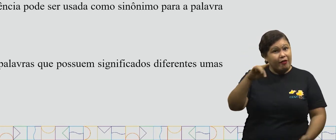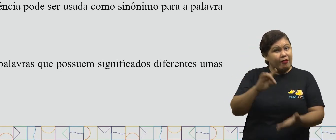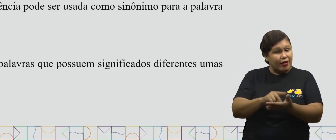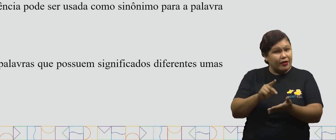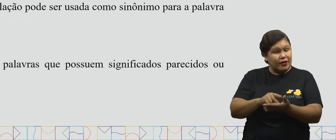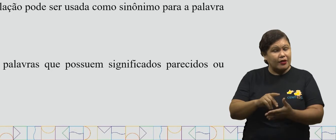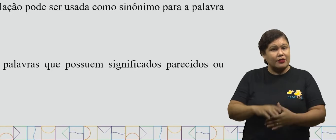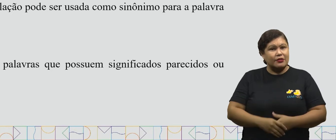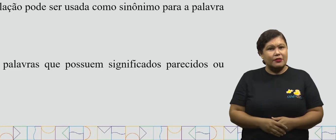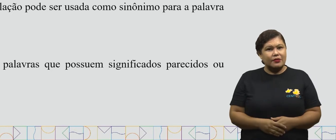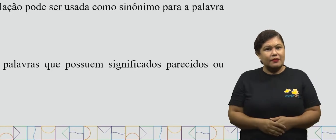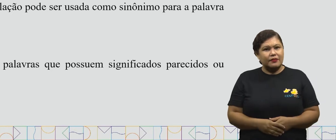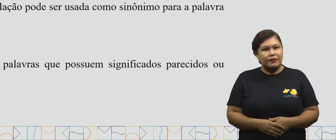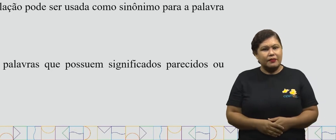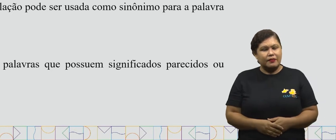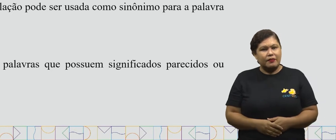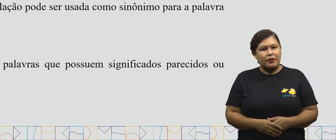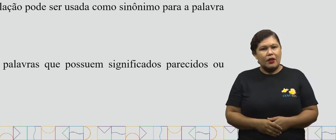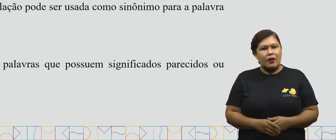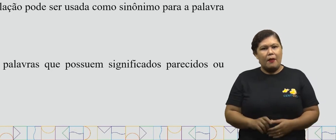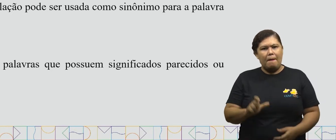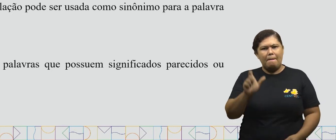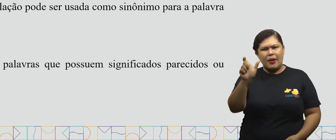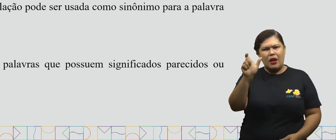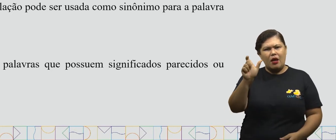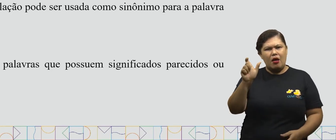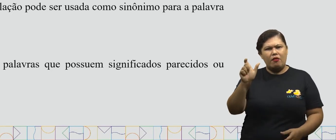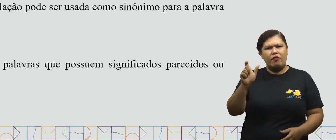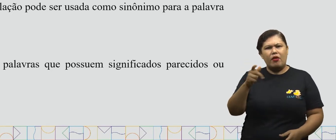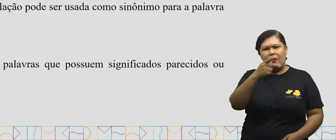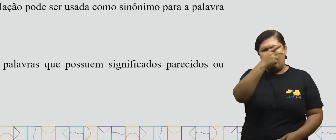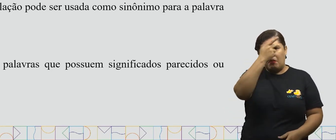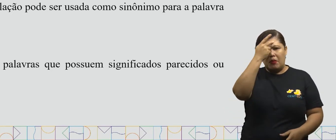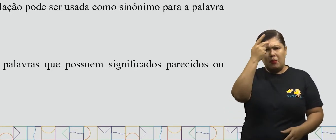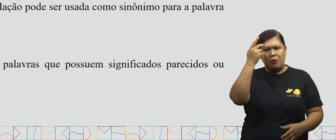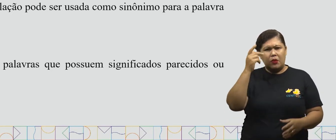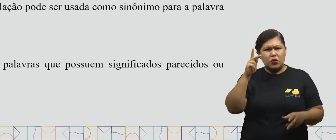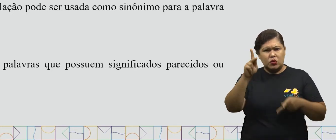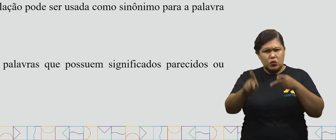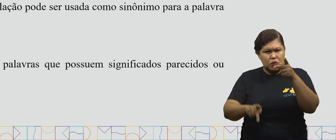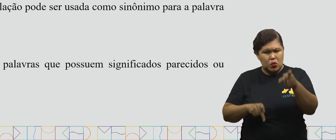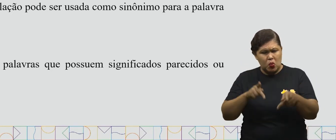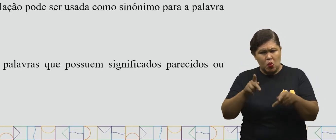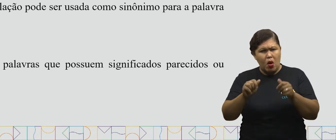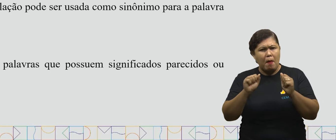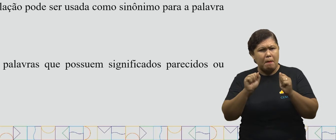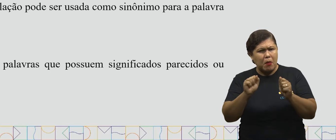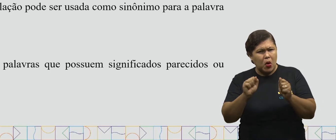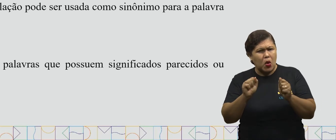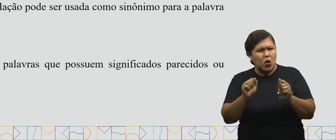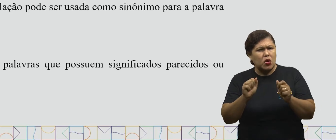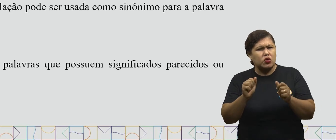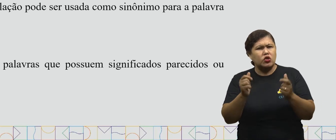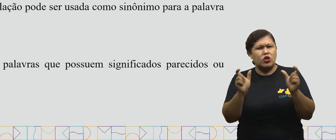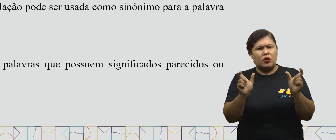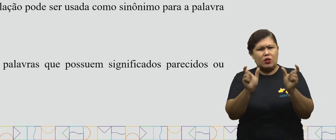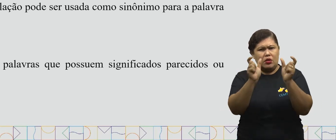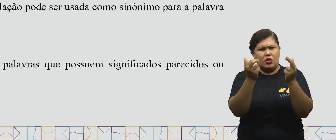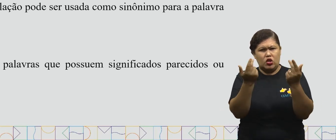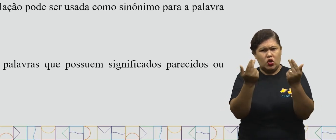falsa. A palavra população pode ser usada como sinônimo para a